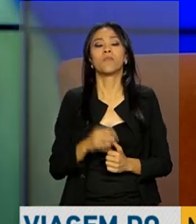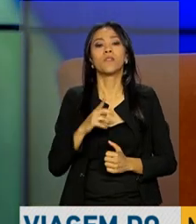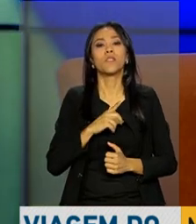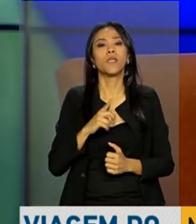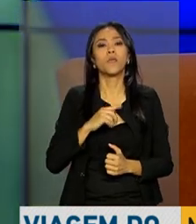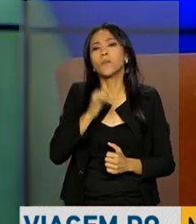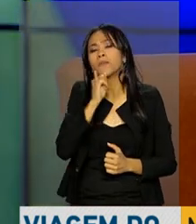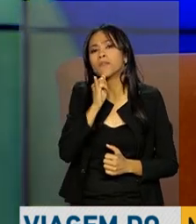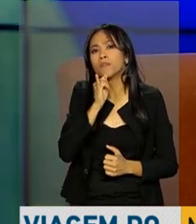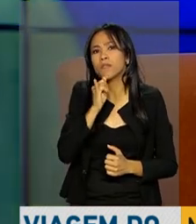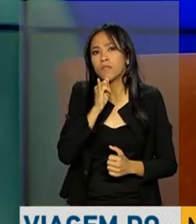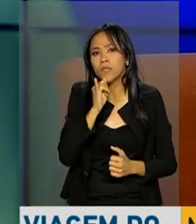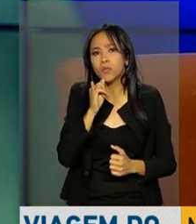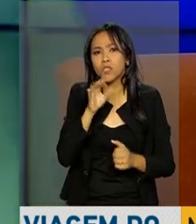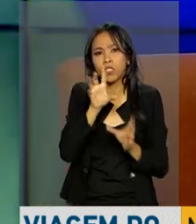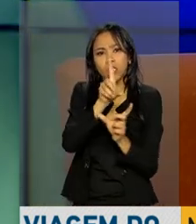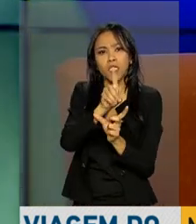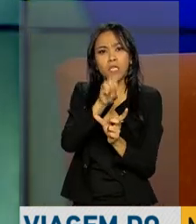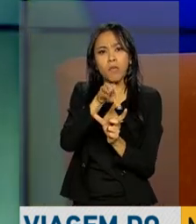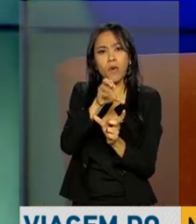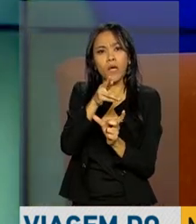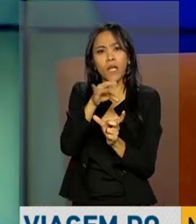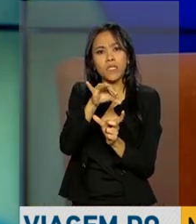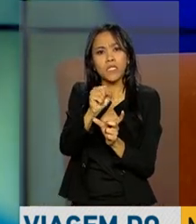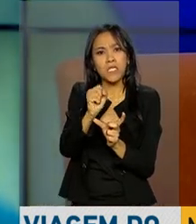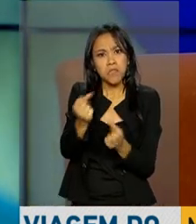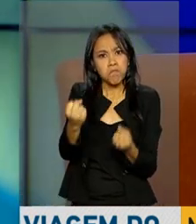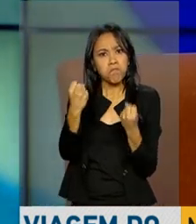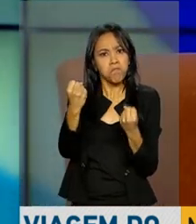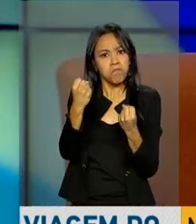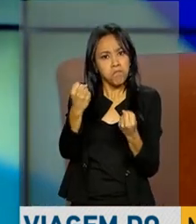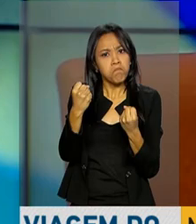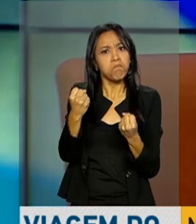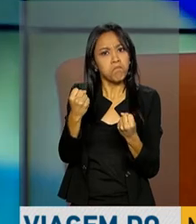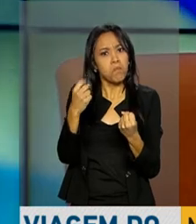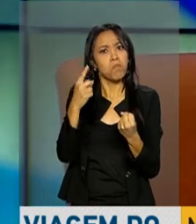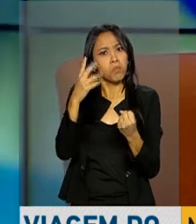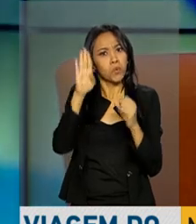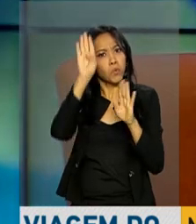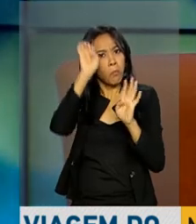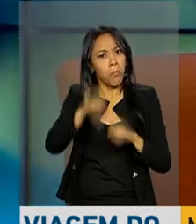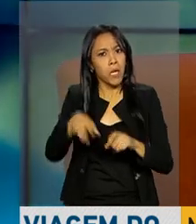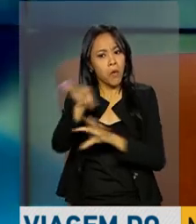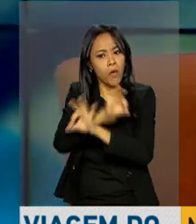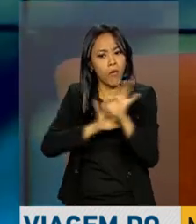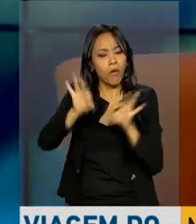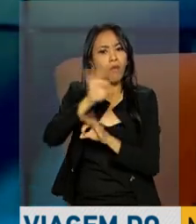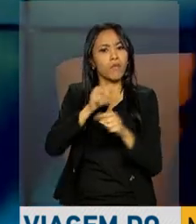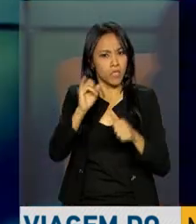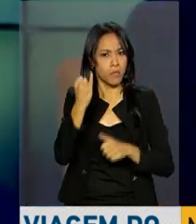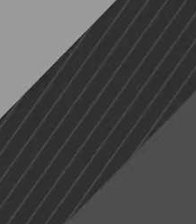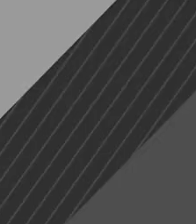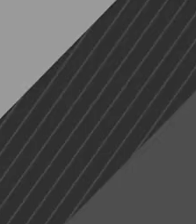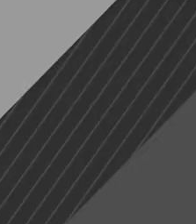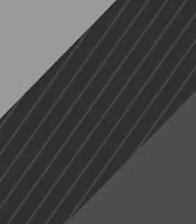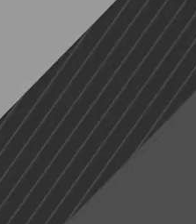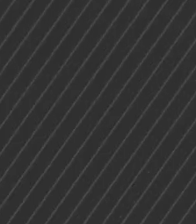um exemplo de democracia muito, muito vibrante, né? E muito conceitual. Isso que eu acho importante.